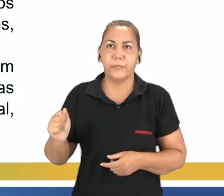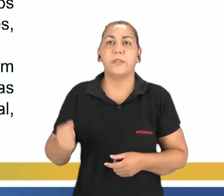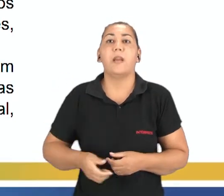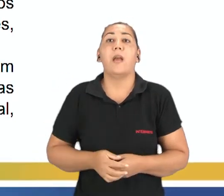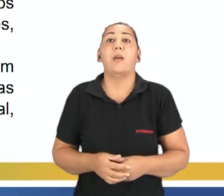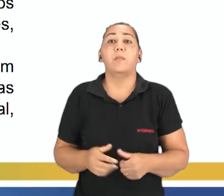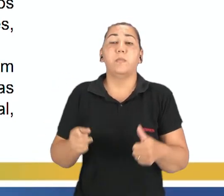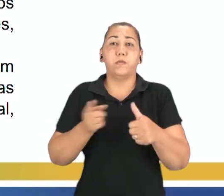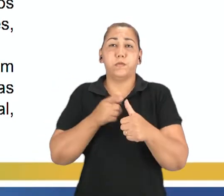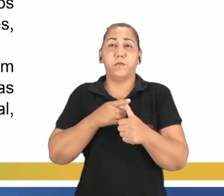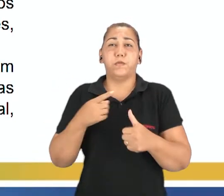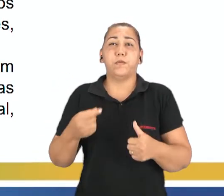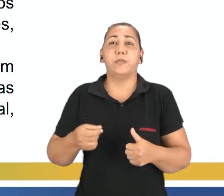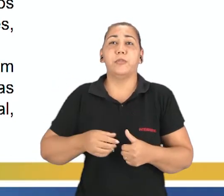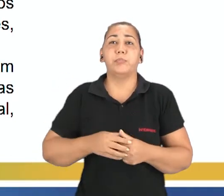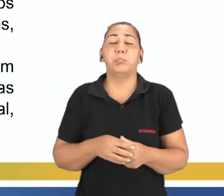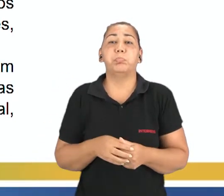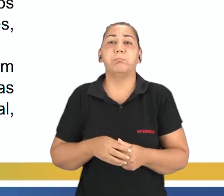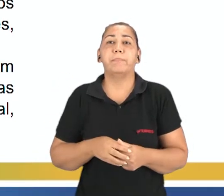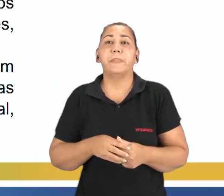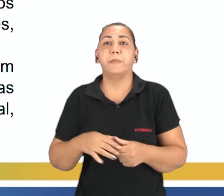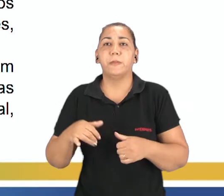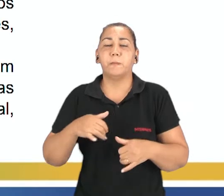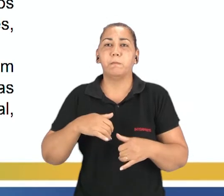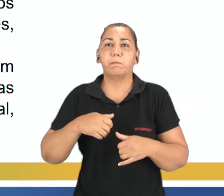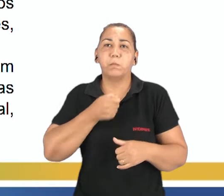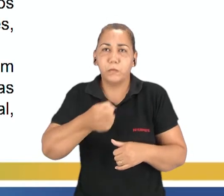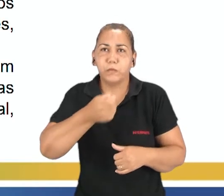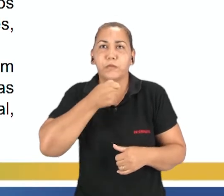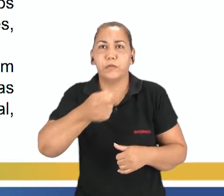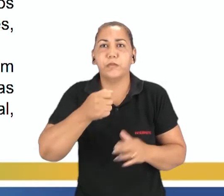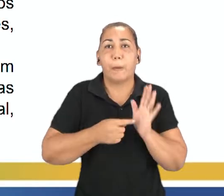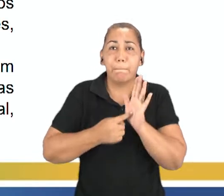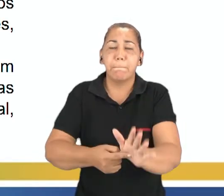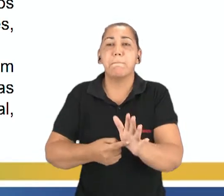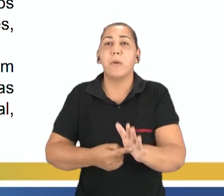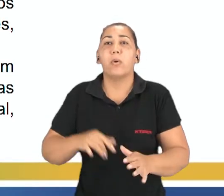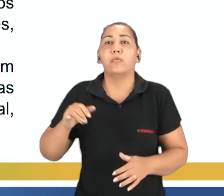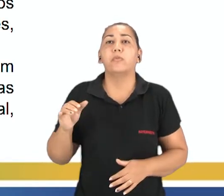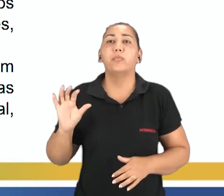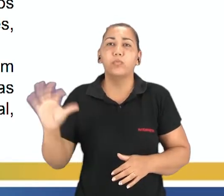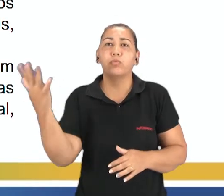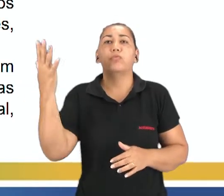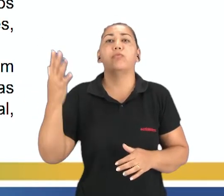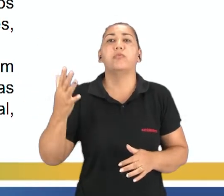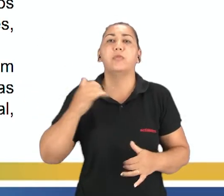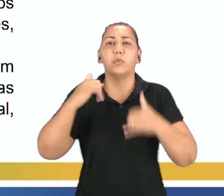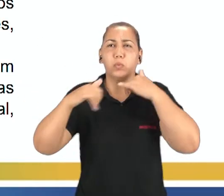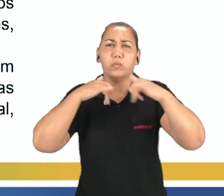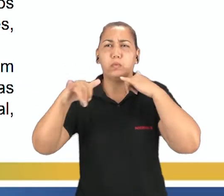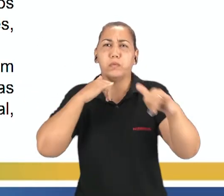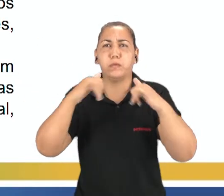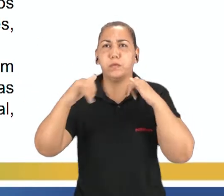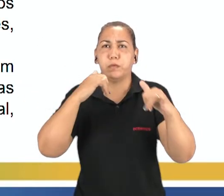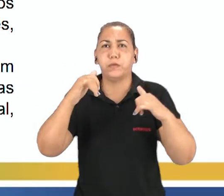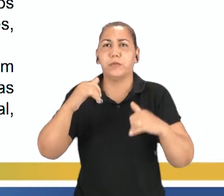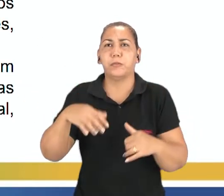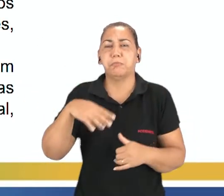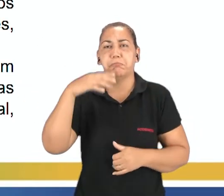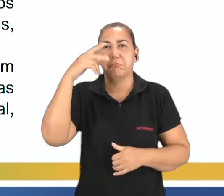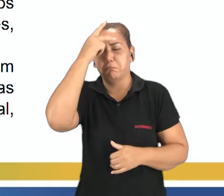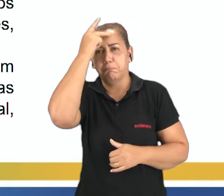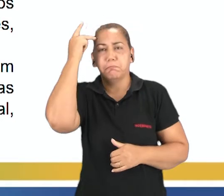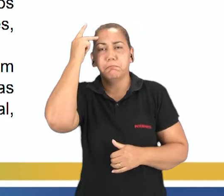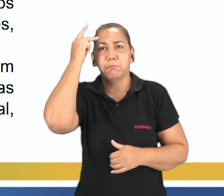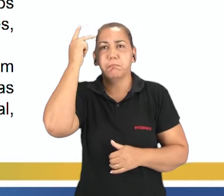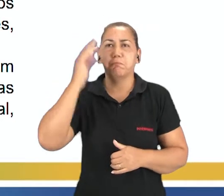primeira mão. O entrevistado normalmente revela assuntos importantes ou desconhecidos. Temos também a entrevista pesquisa,